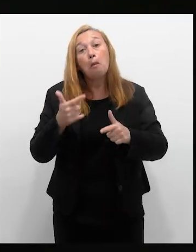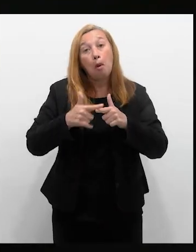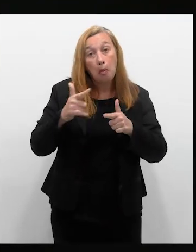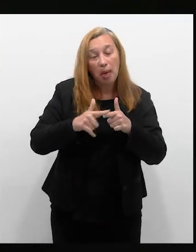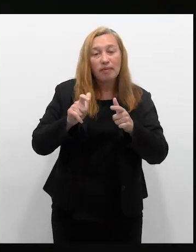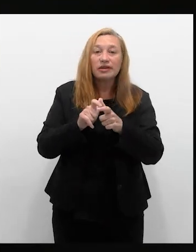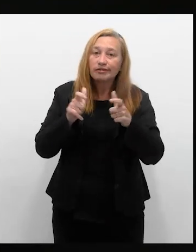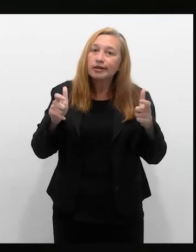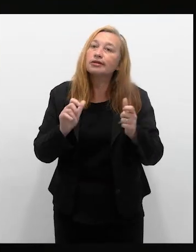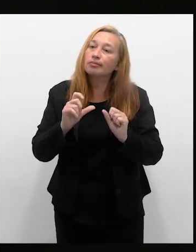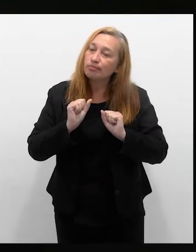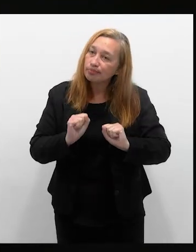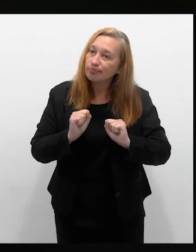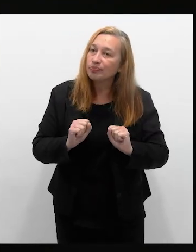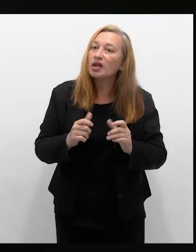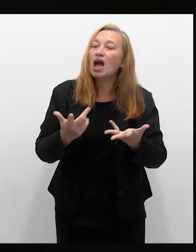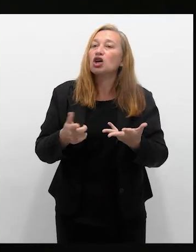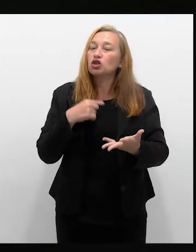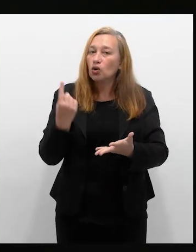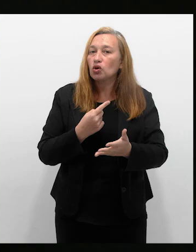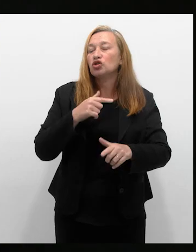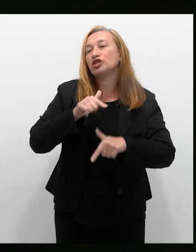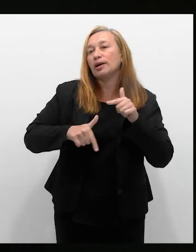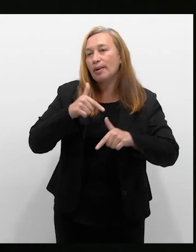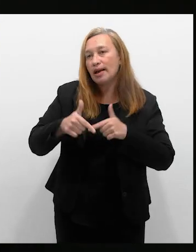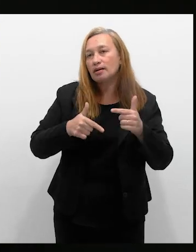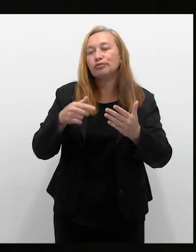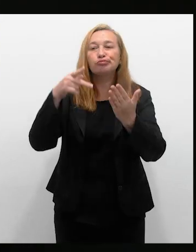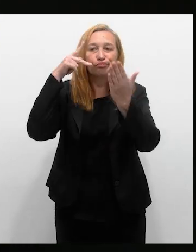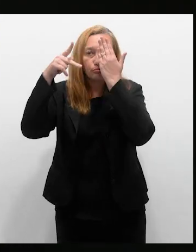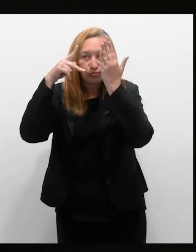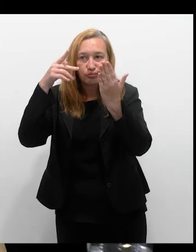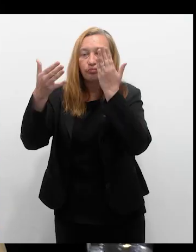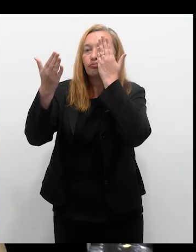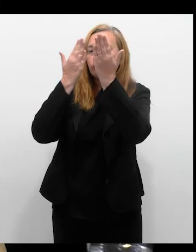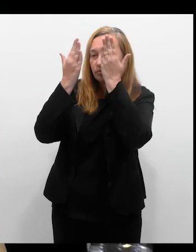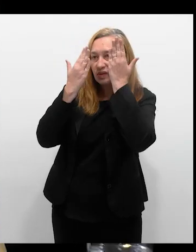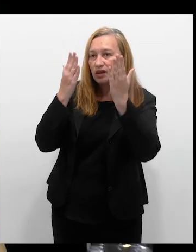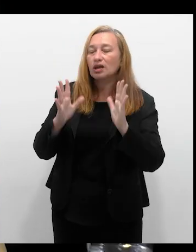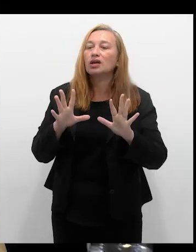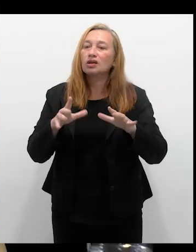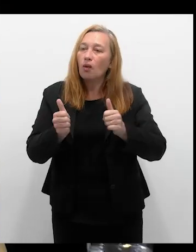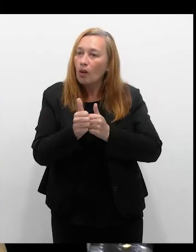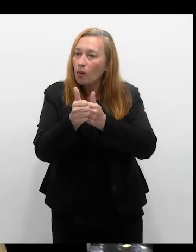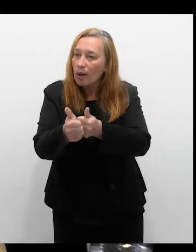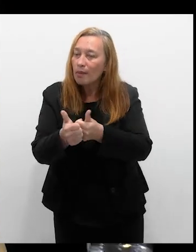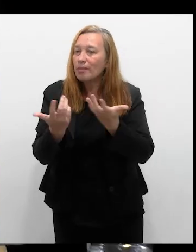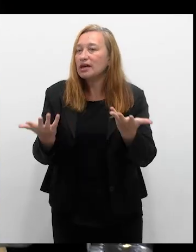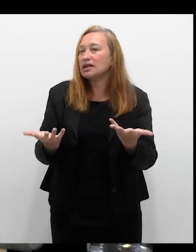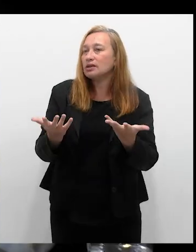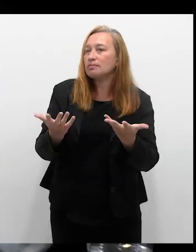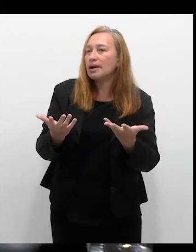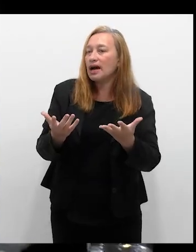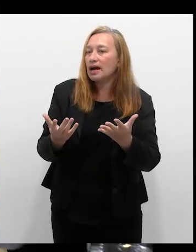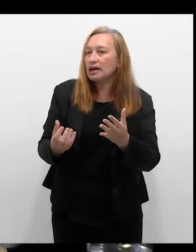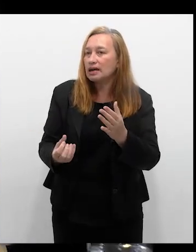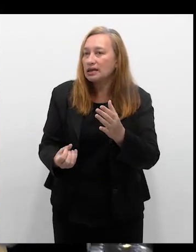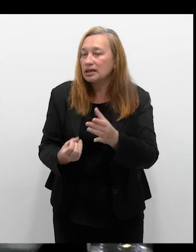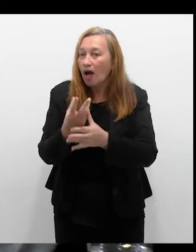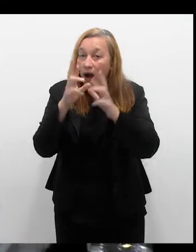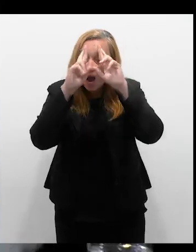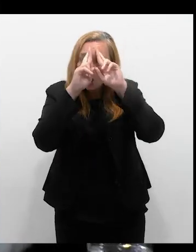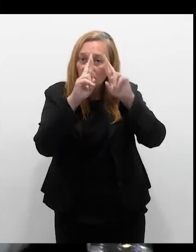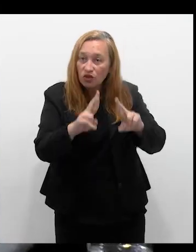pessoas. Mas a gente que trabalha com psicologia, com psiquiatria, tem feito uma campanha muito intensiva para promover